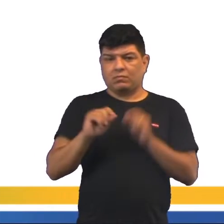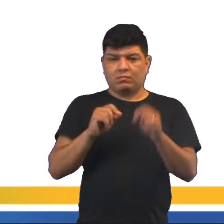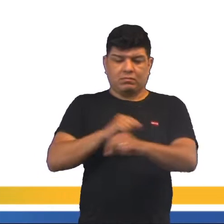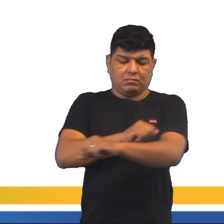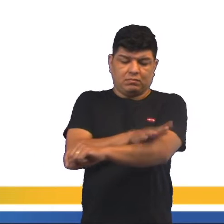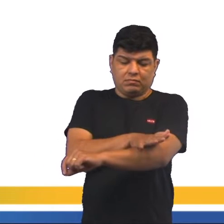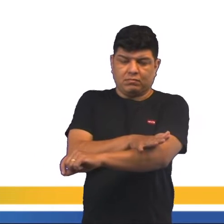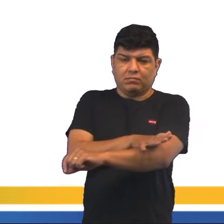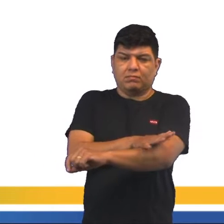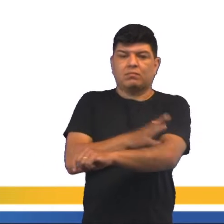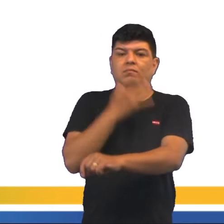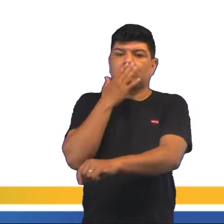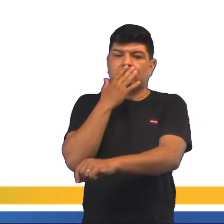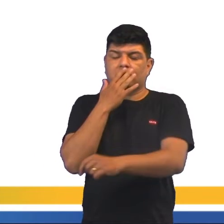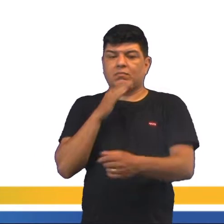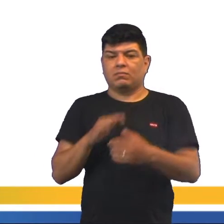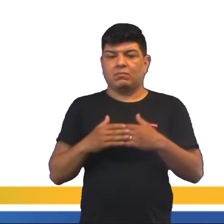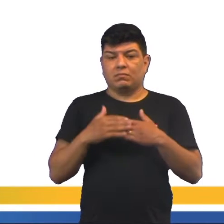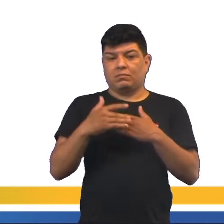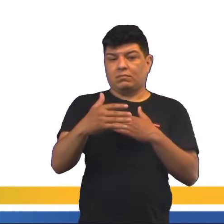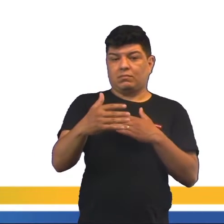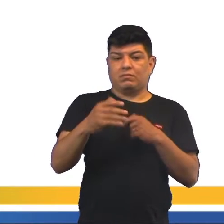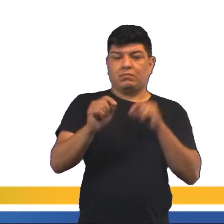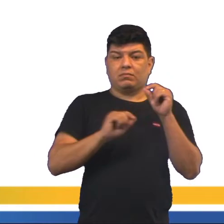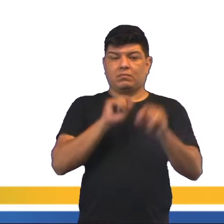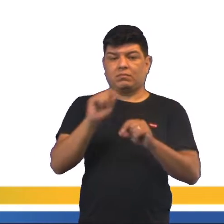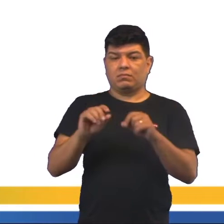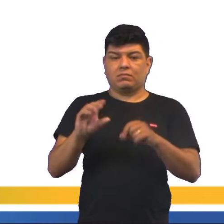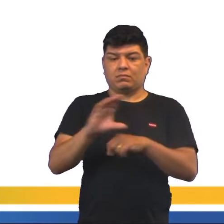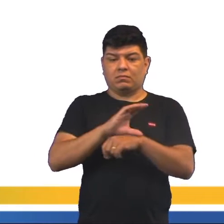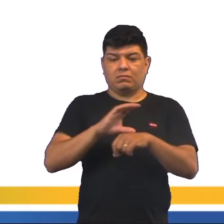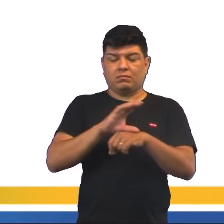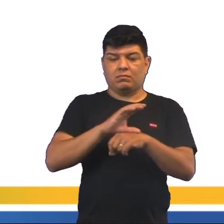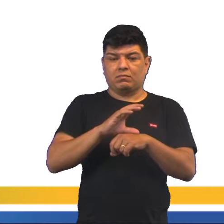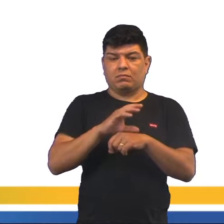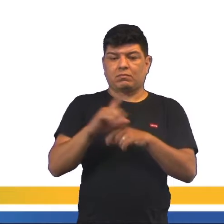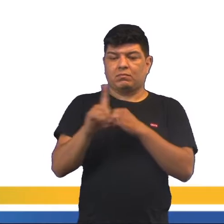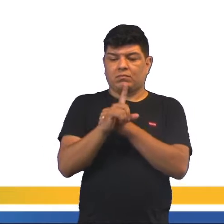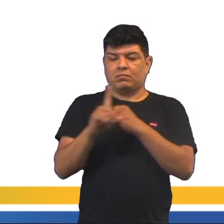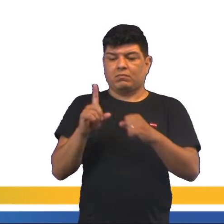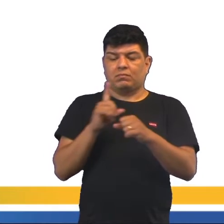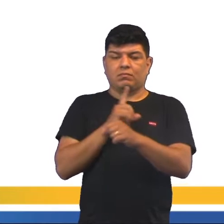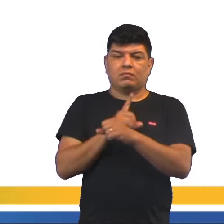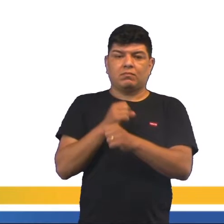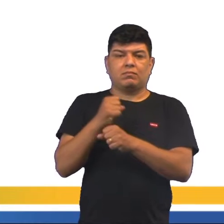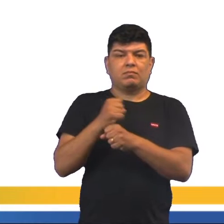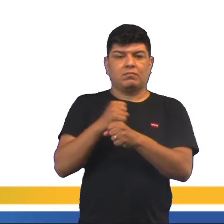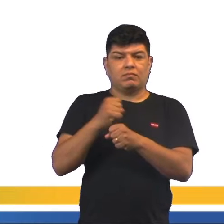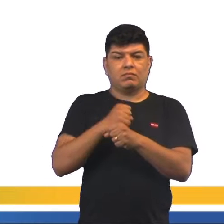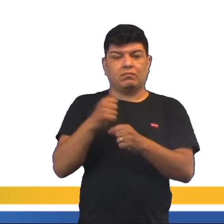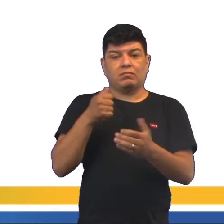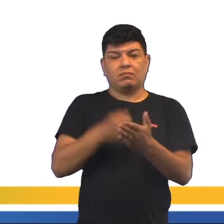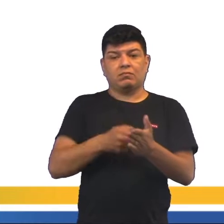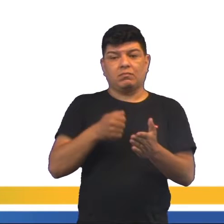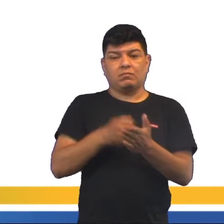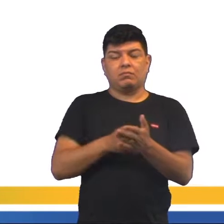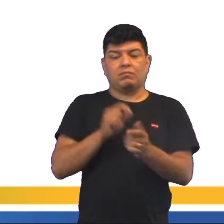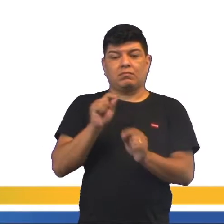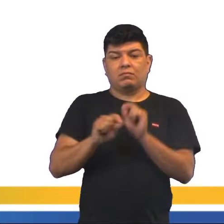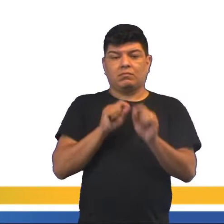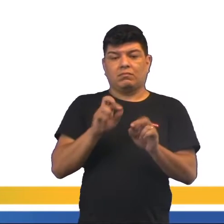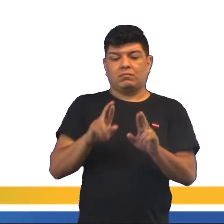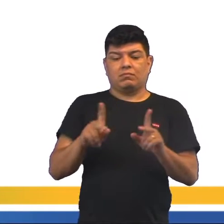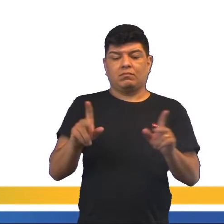de raça, que foi constituída socialmente ao longo dos anos e defende a posição de que